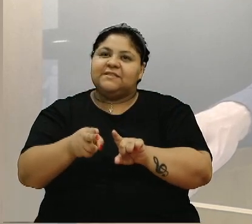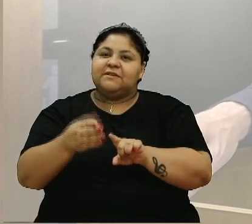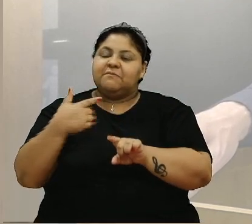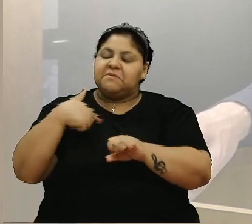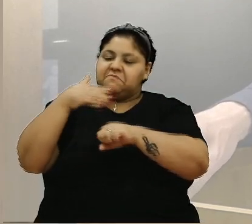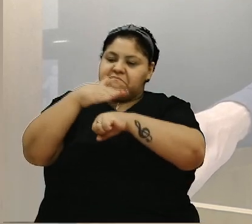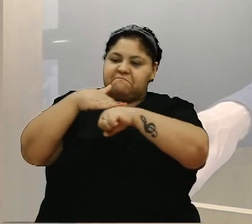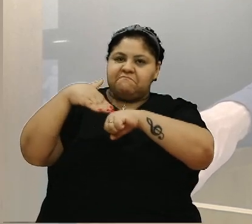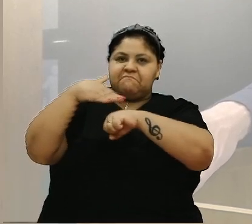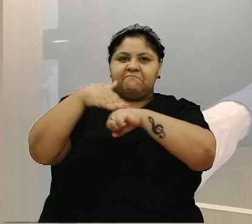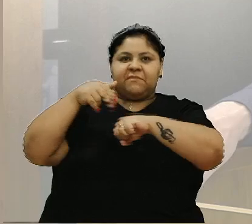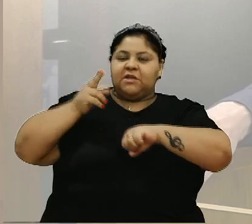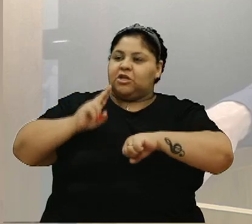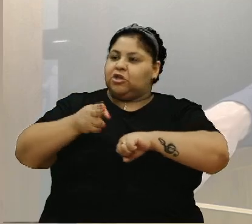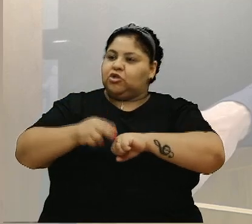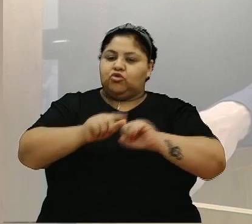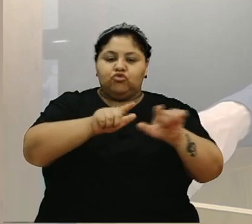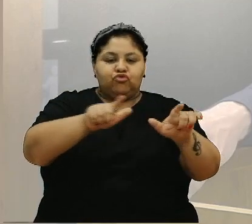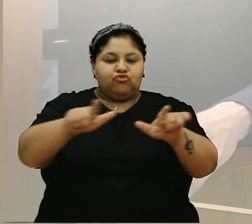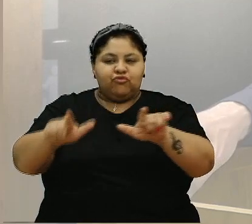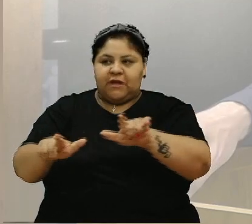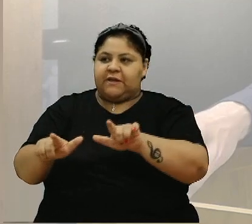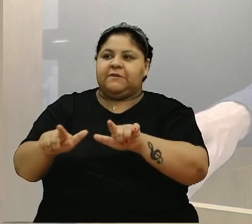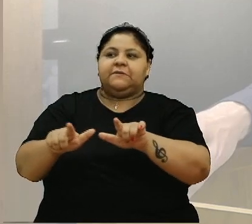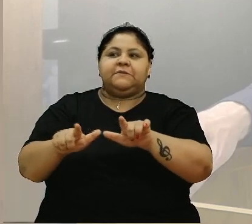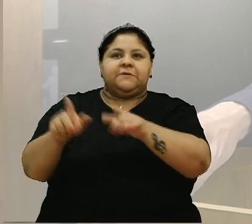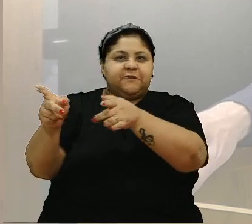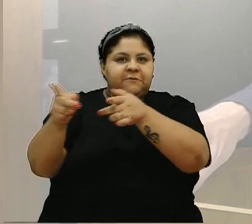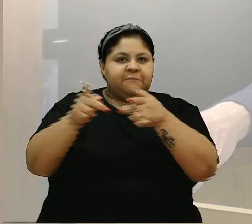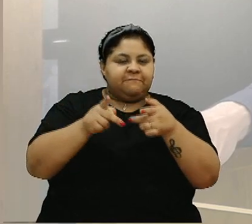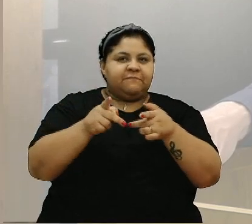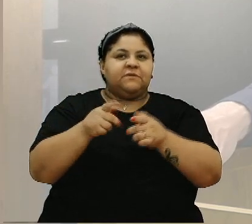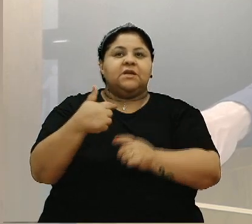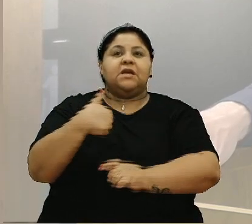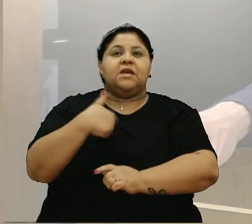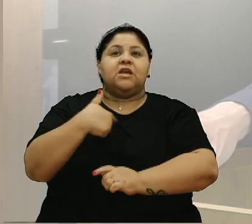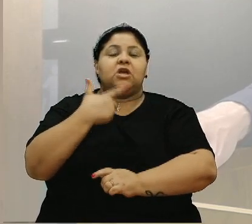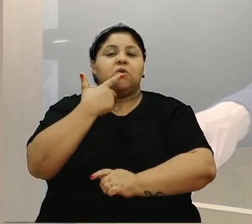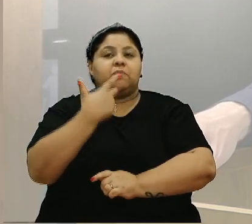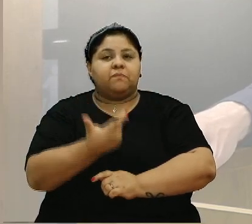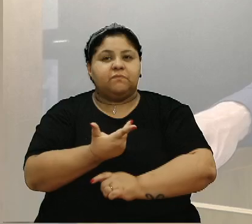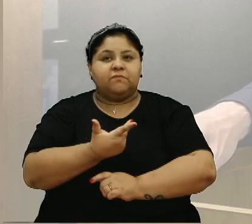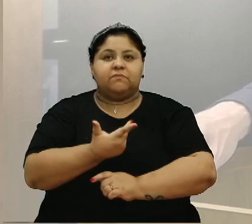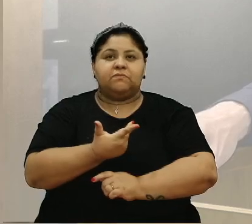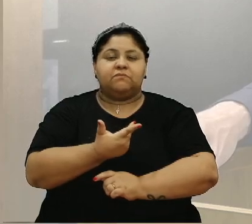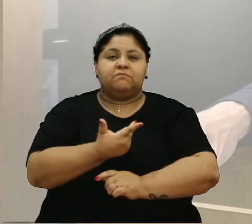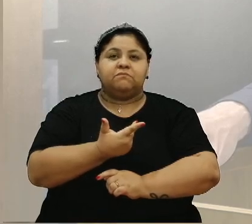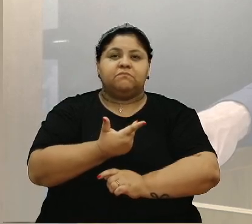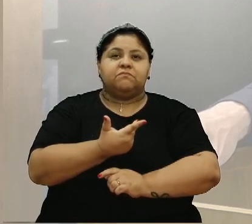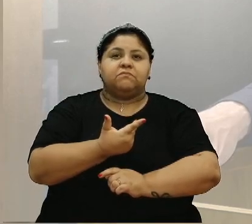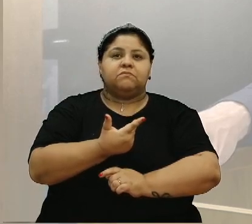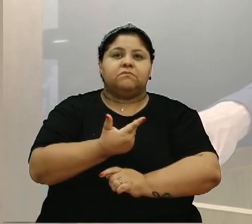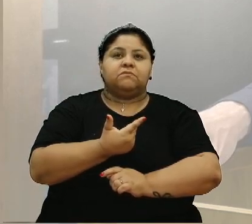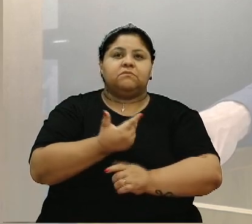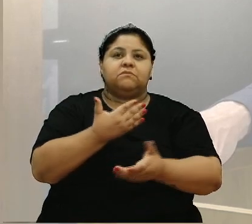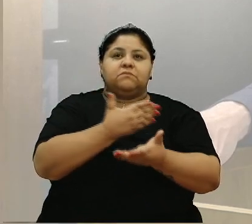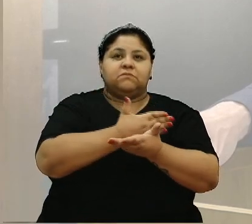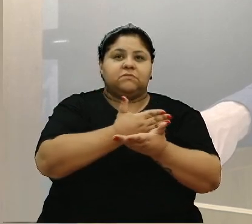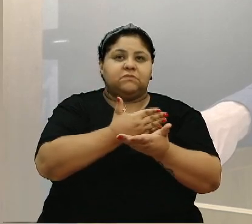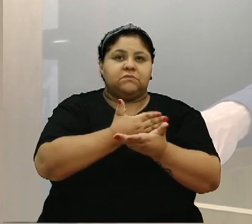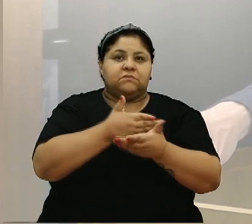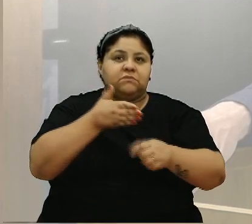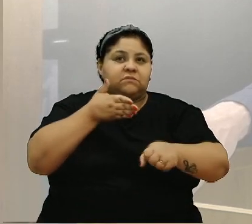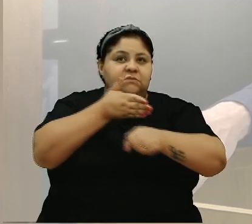tratado em todos os lugares que estive em Caxias. Tenho que dizer que entrei em muitas